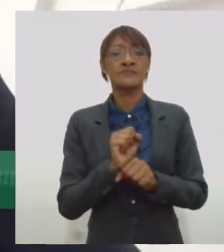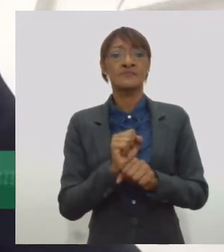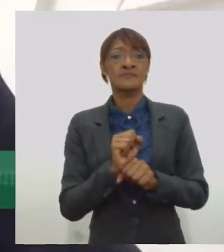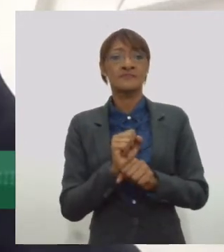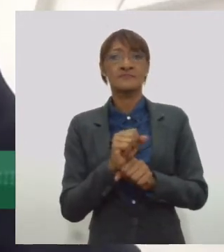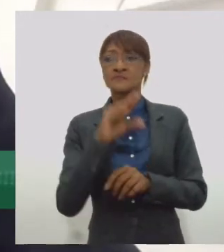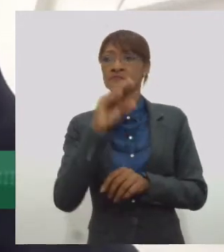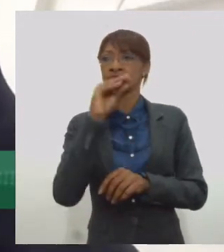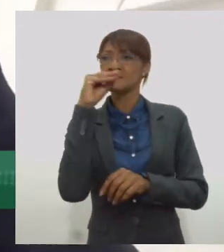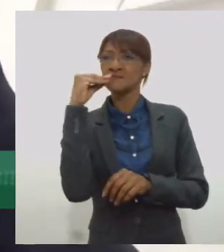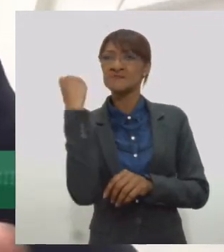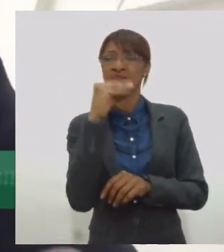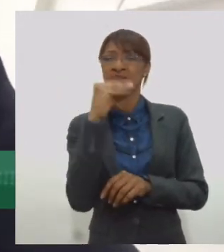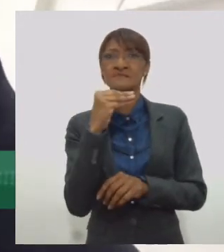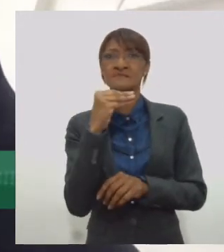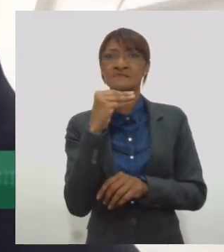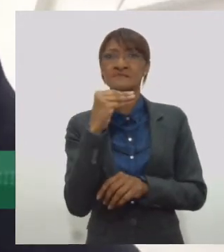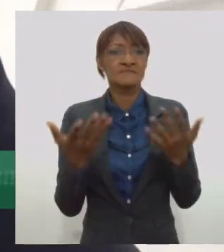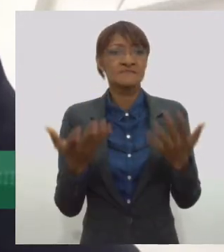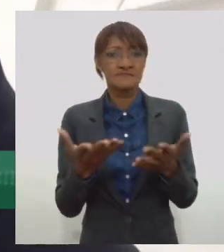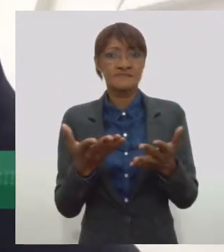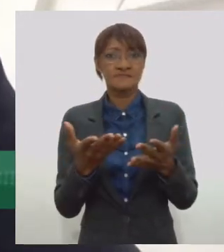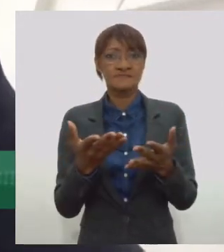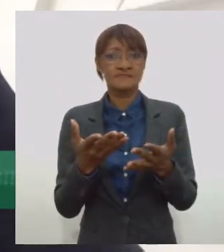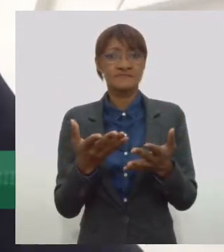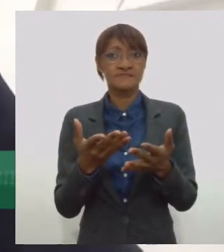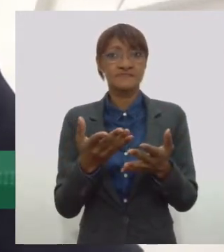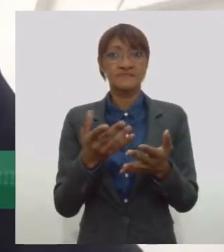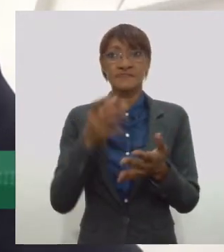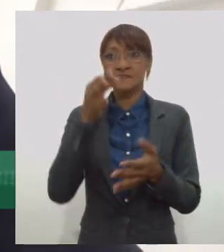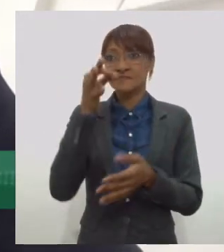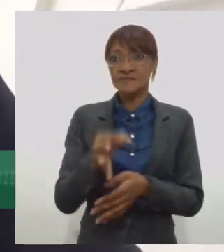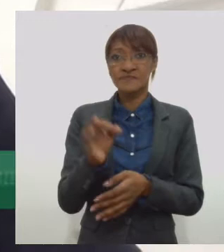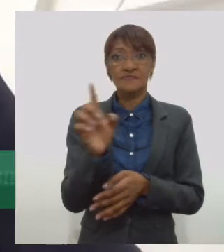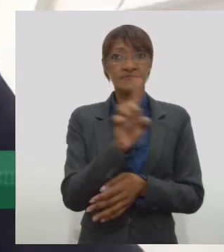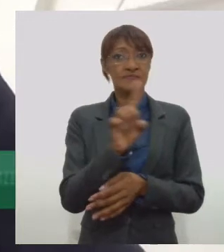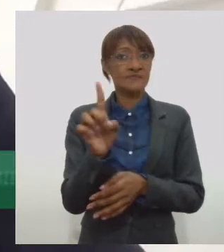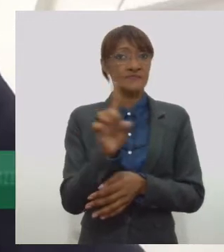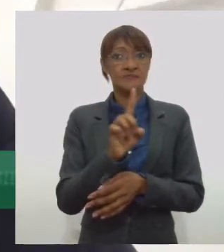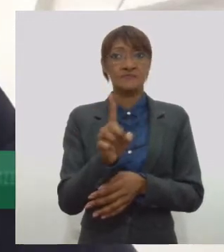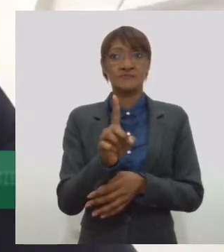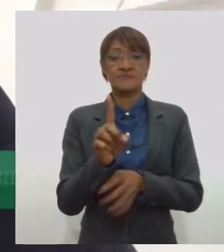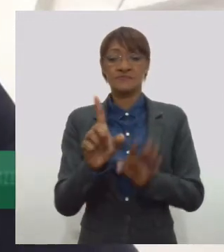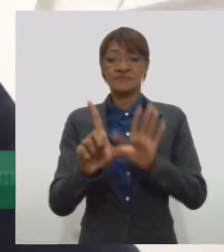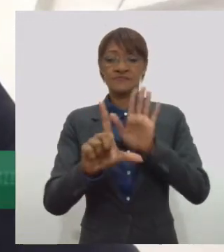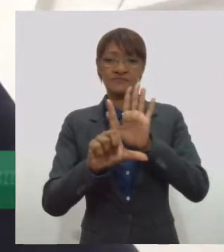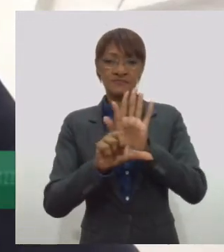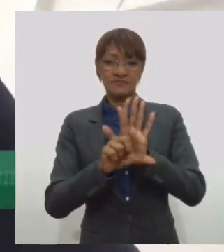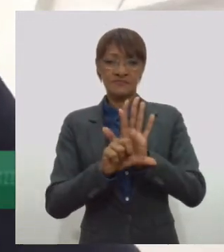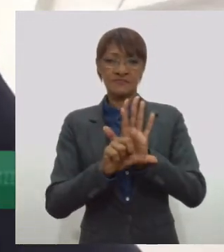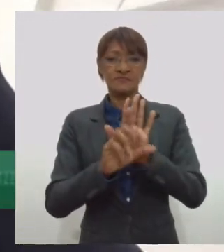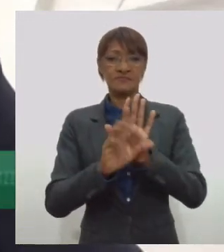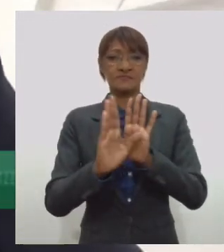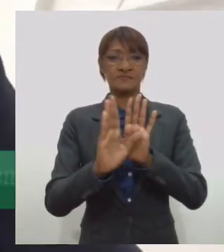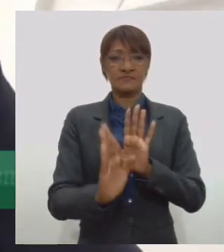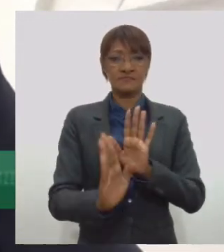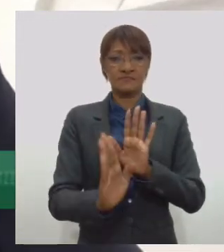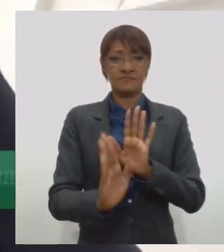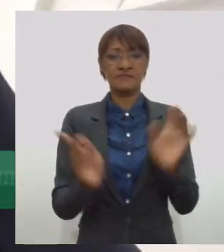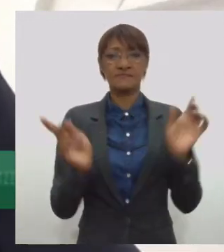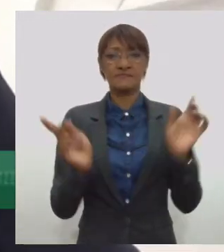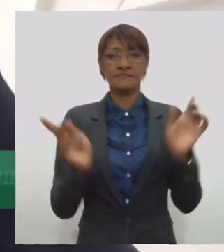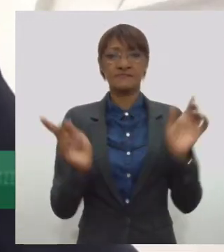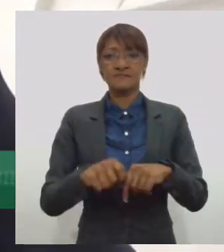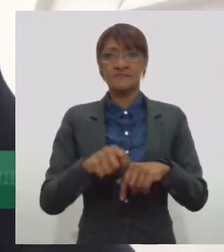falácia, ou seja, não é correto concluir sempre que uma lei, com o decurso do tempo, se torne